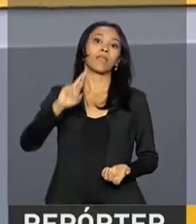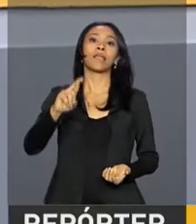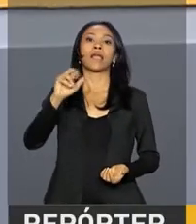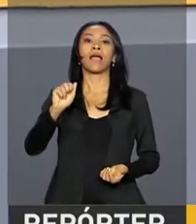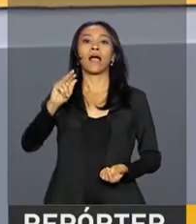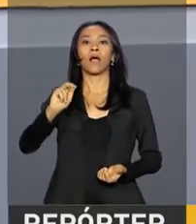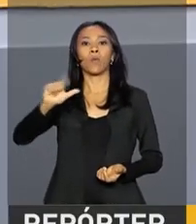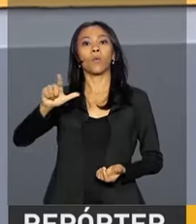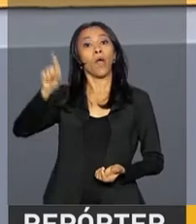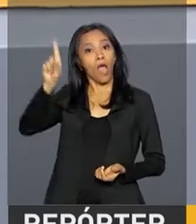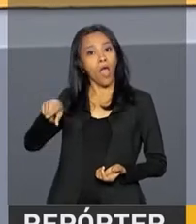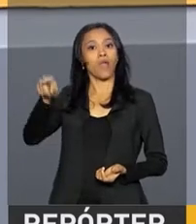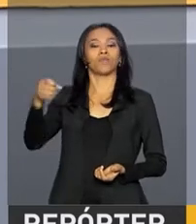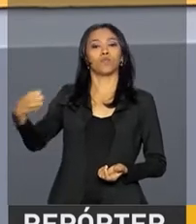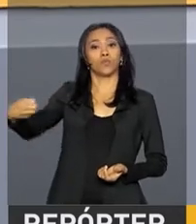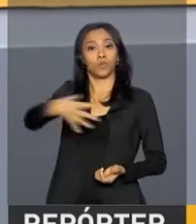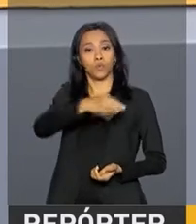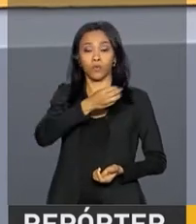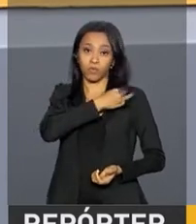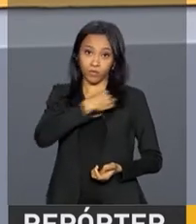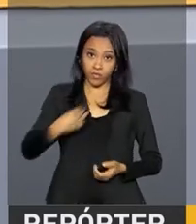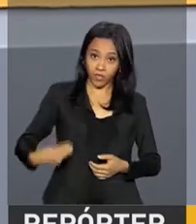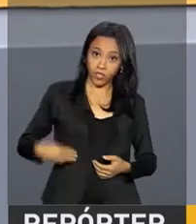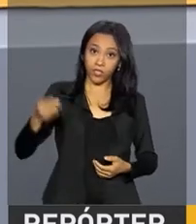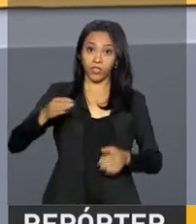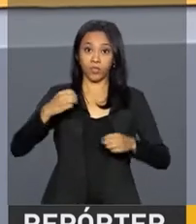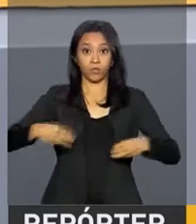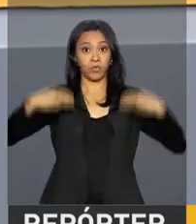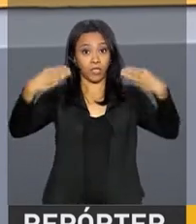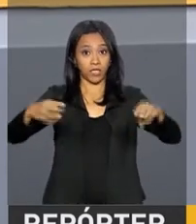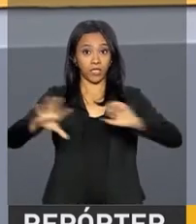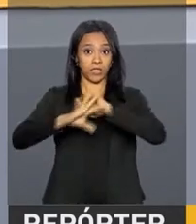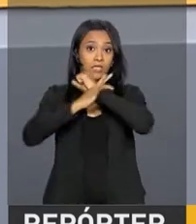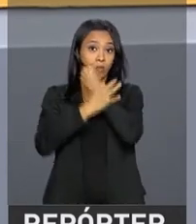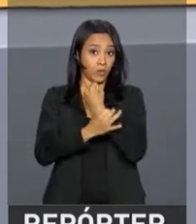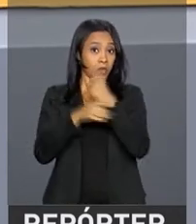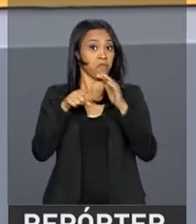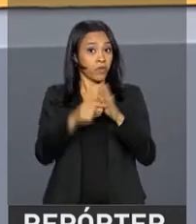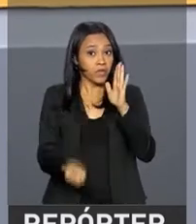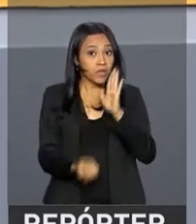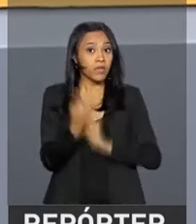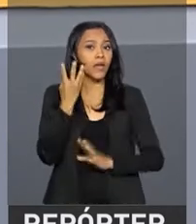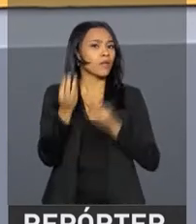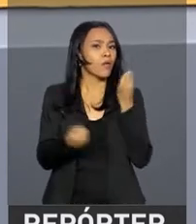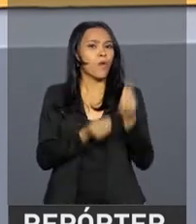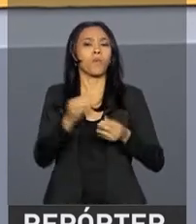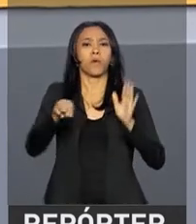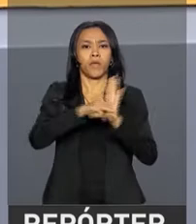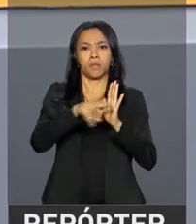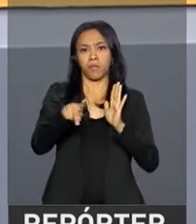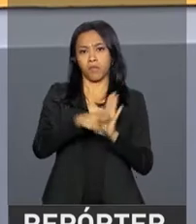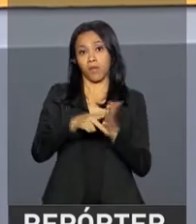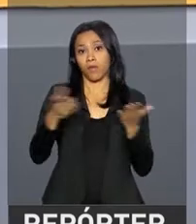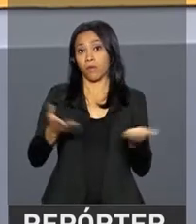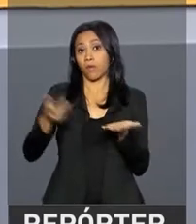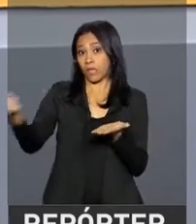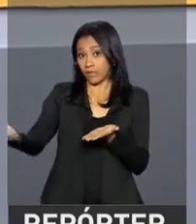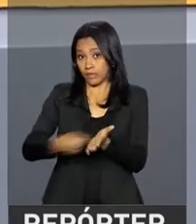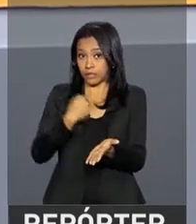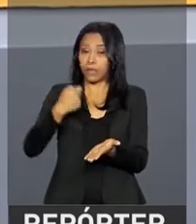extraordinário de segurança pública o novo ministério foi criado por meio de medida provisória assinada hoje pelo presidente michel